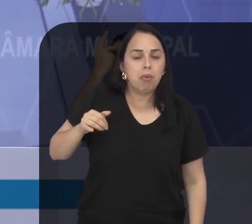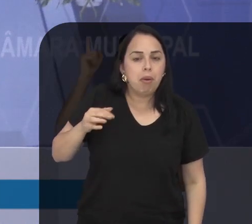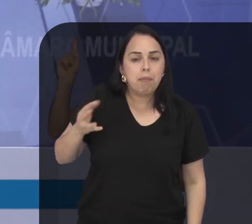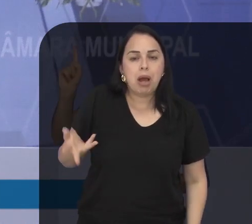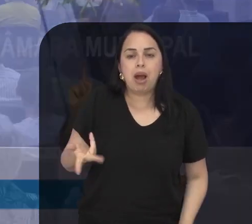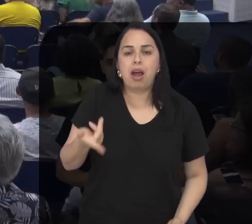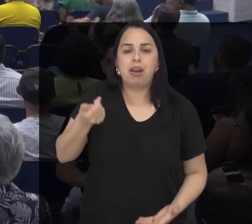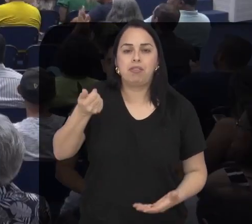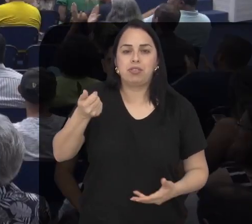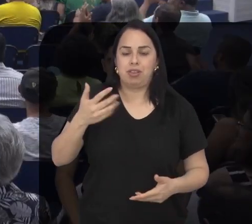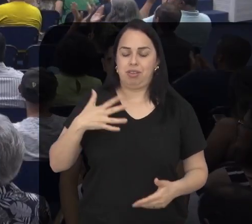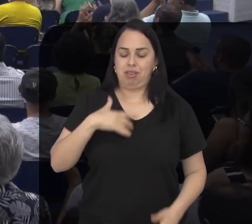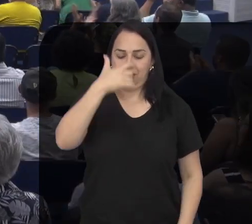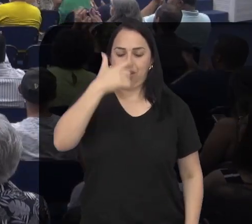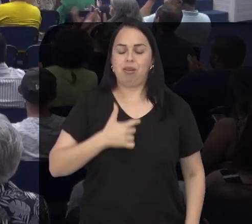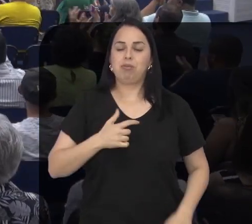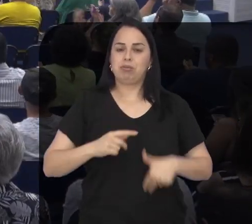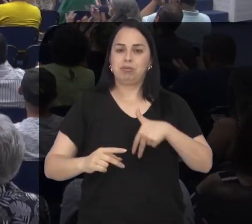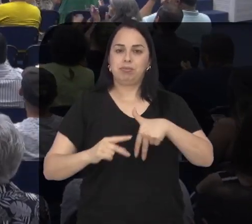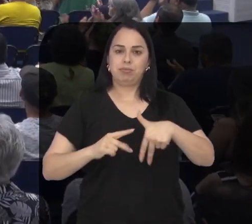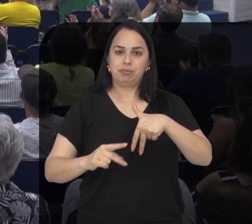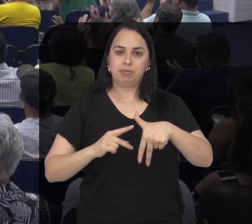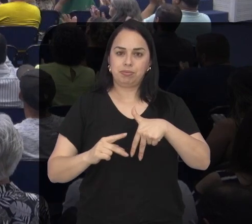cidadão joseense.